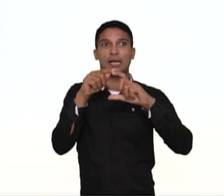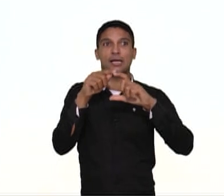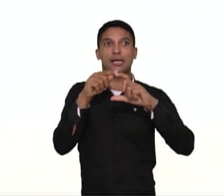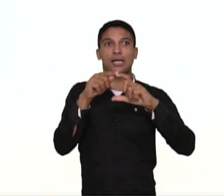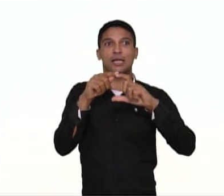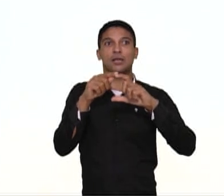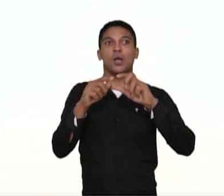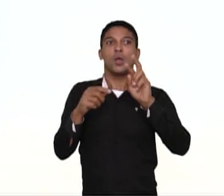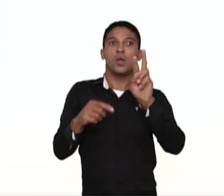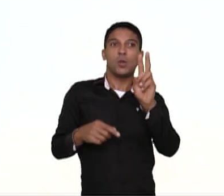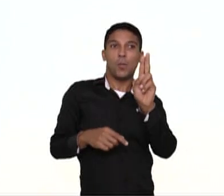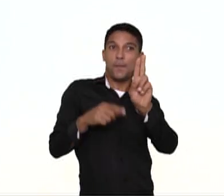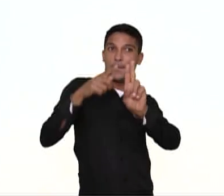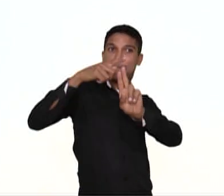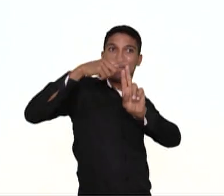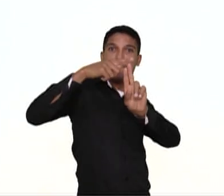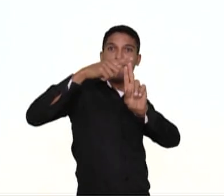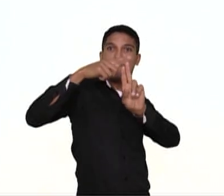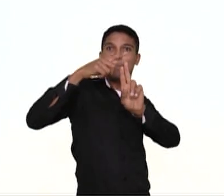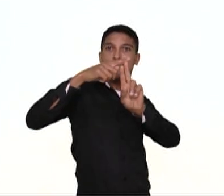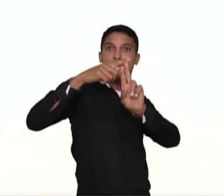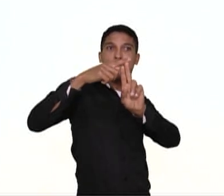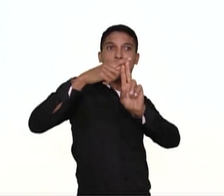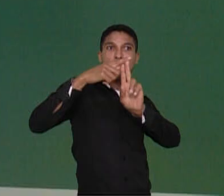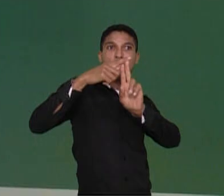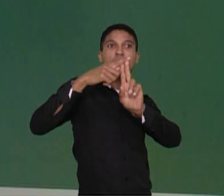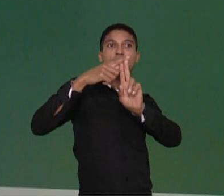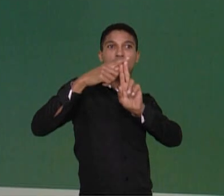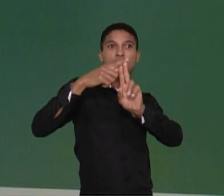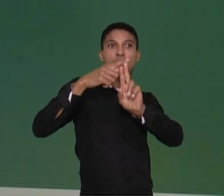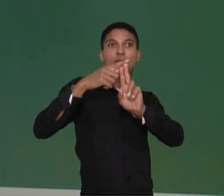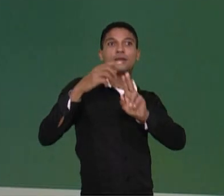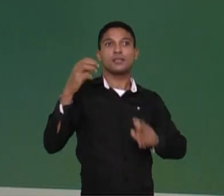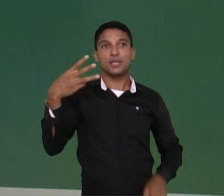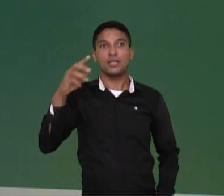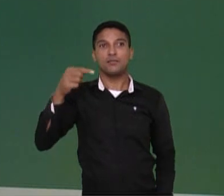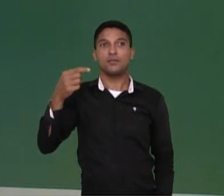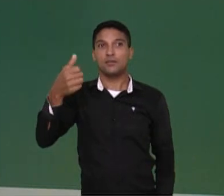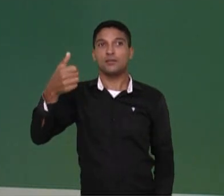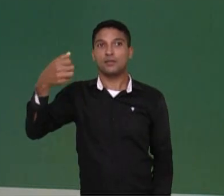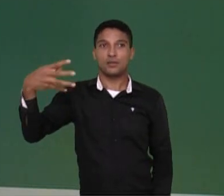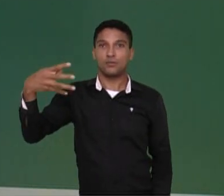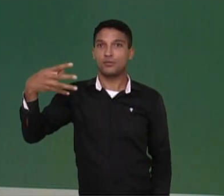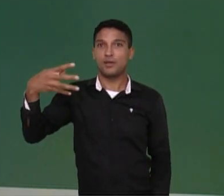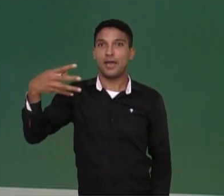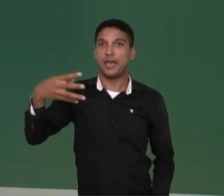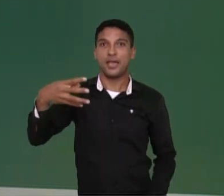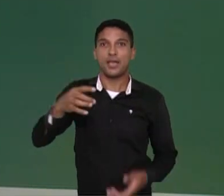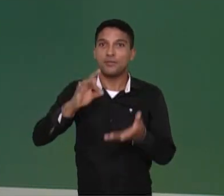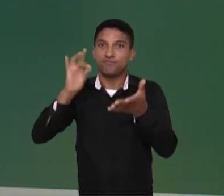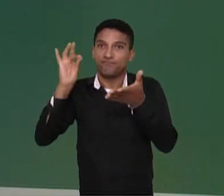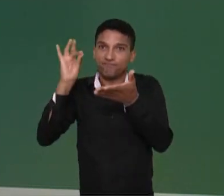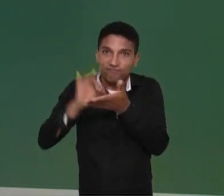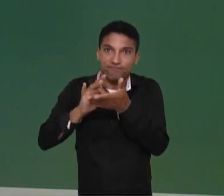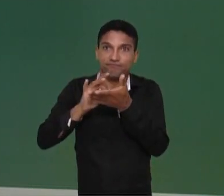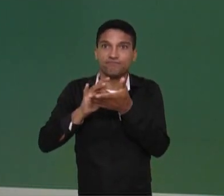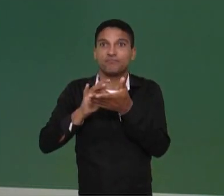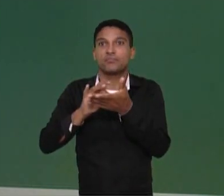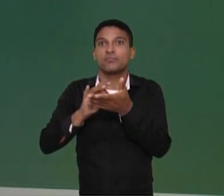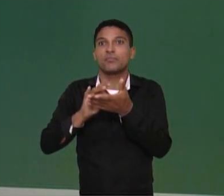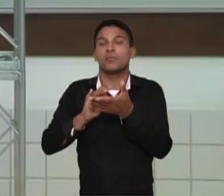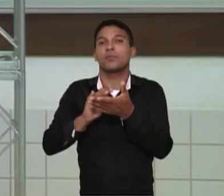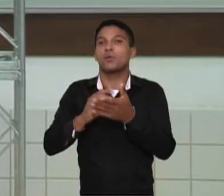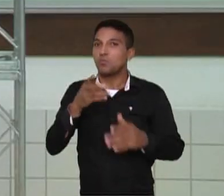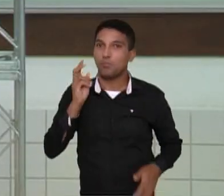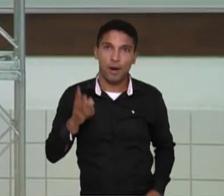aproximadamente 3,14, 15, 26, 53, ok? Considerado um número irracional, porque apesar de ser